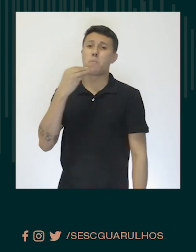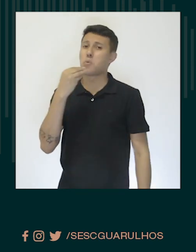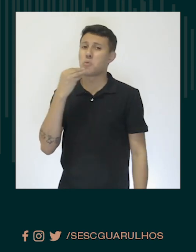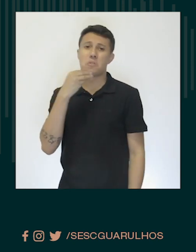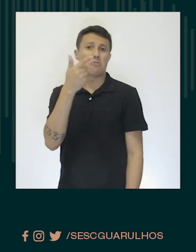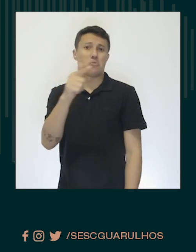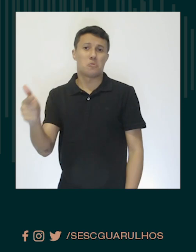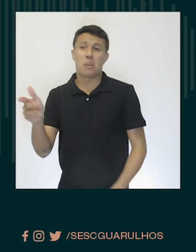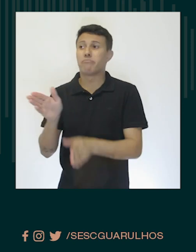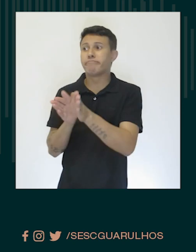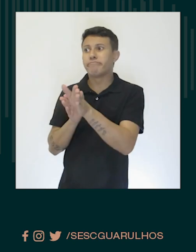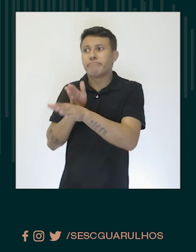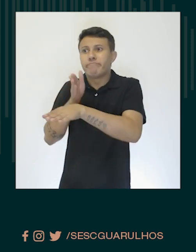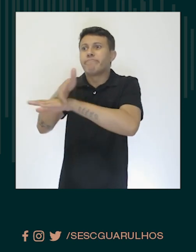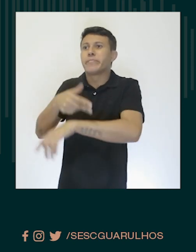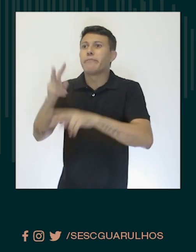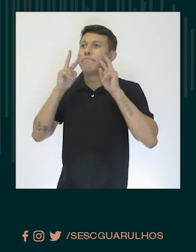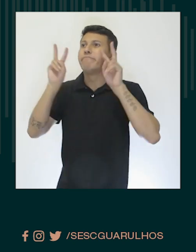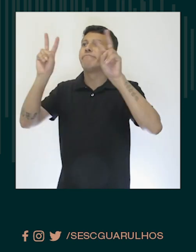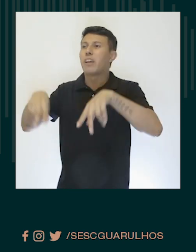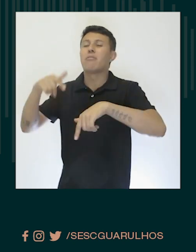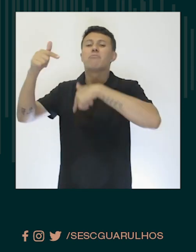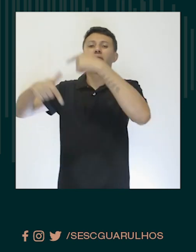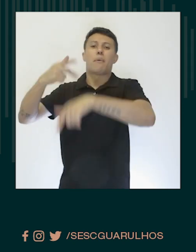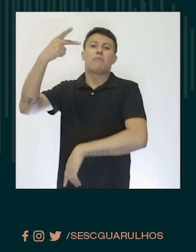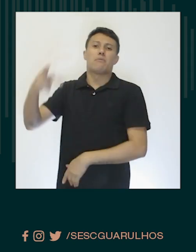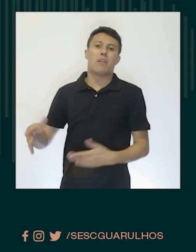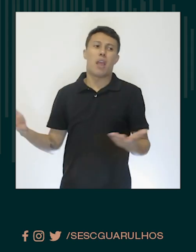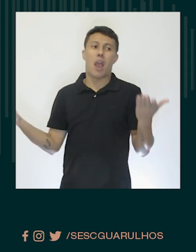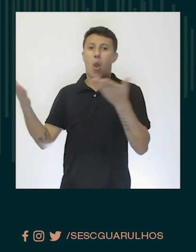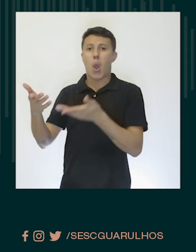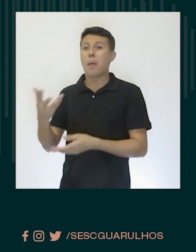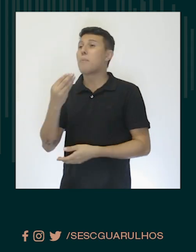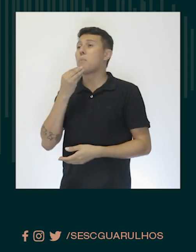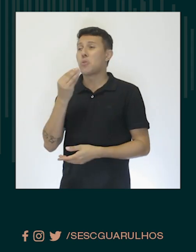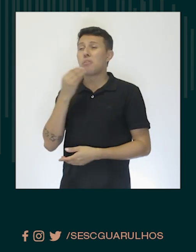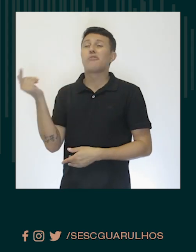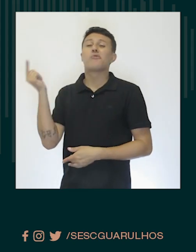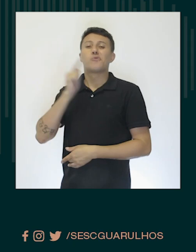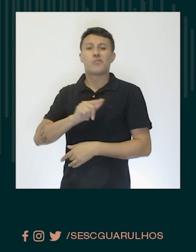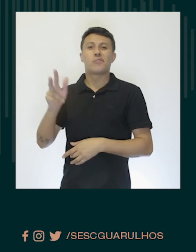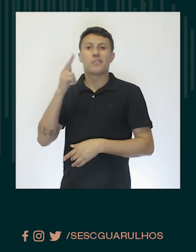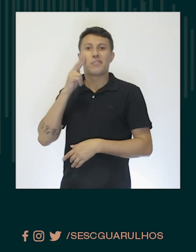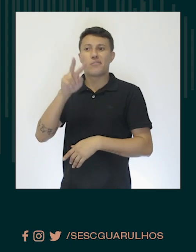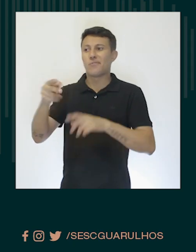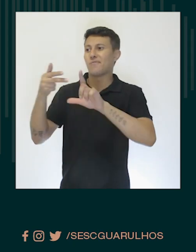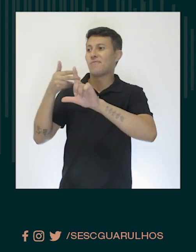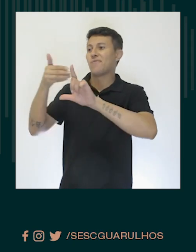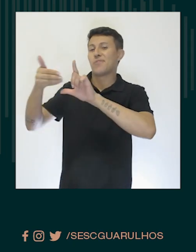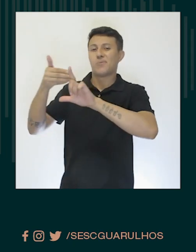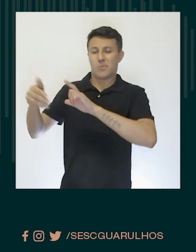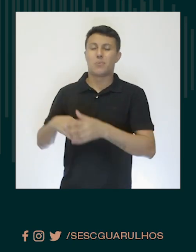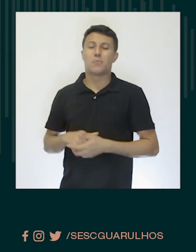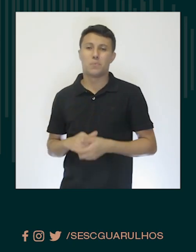ter o acesso a ver, essas obras e tá tendo a oportunidade de ver essas obras de forma virtual. Eu